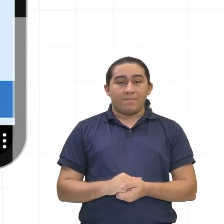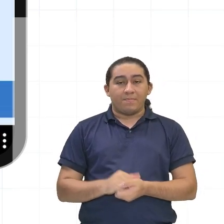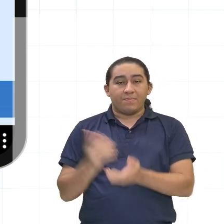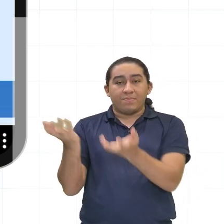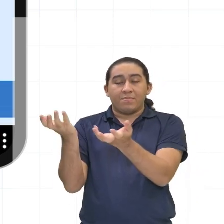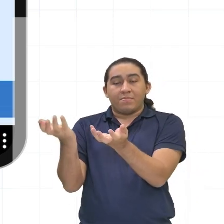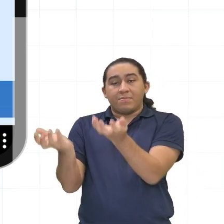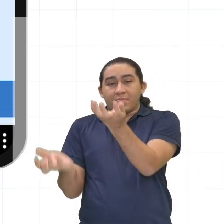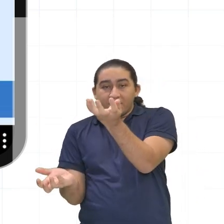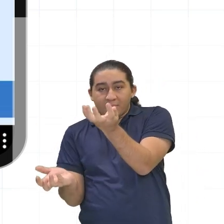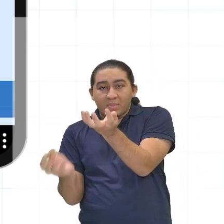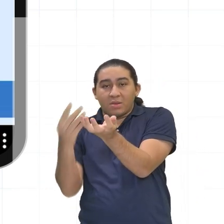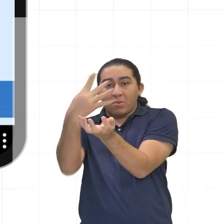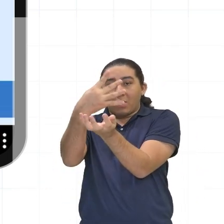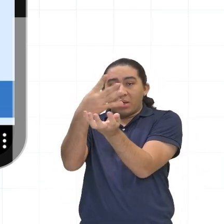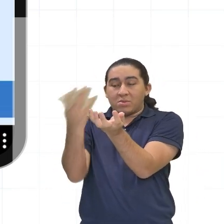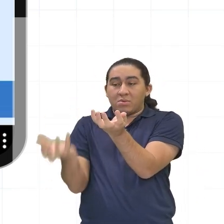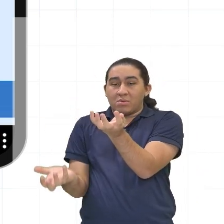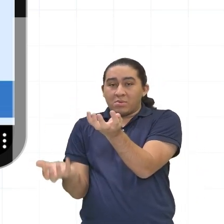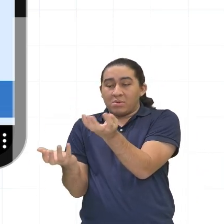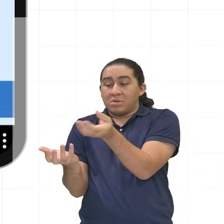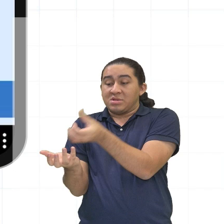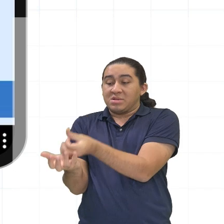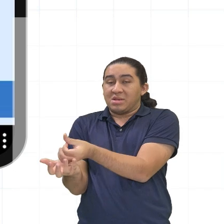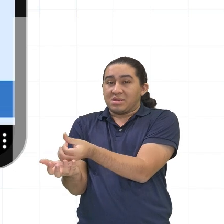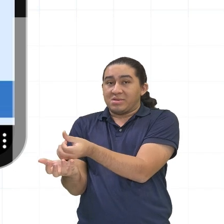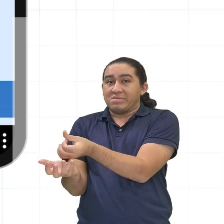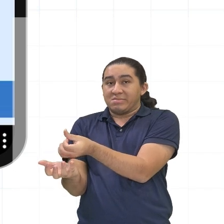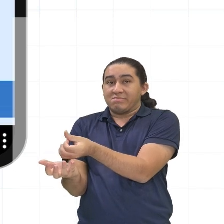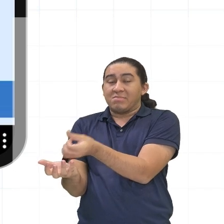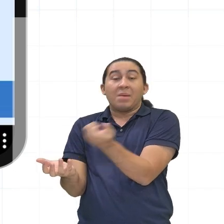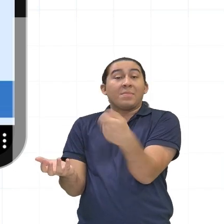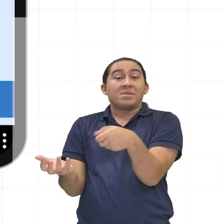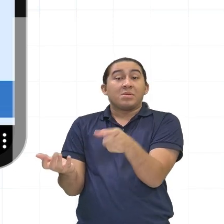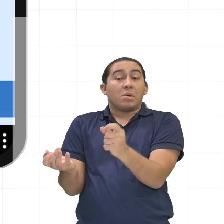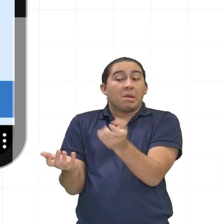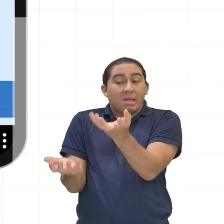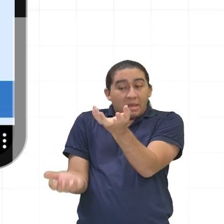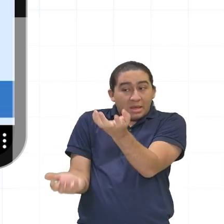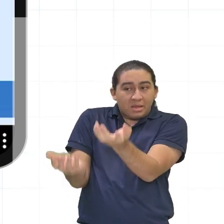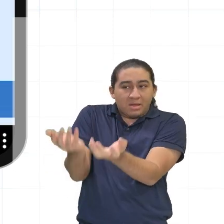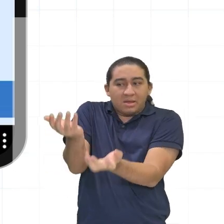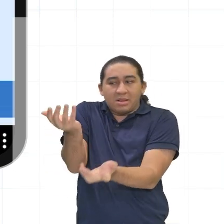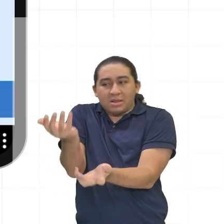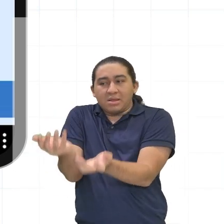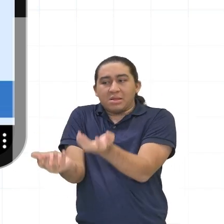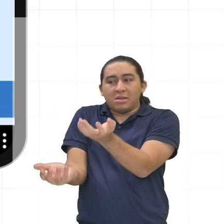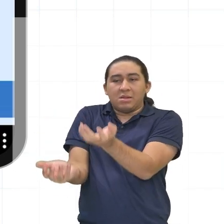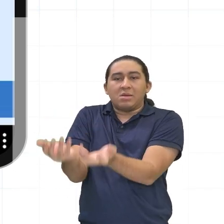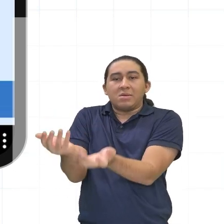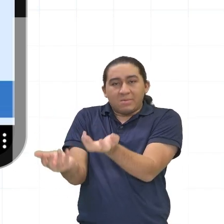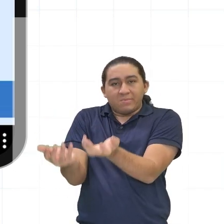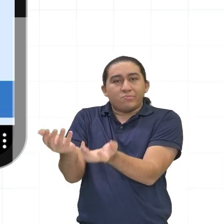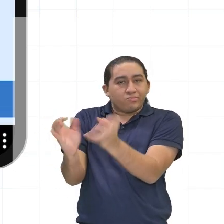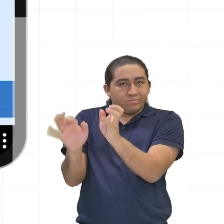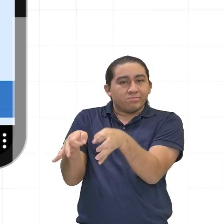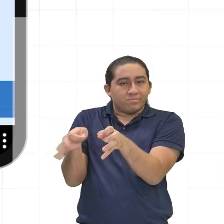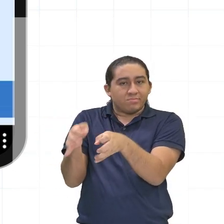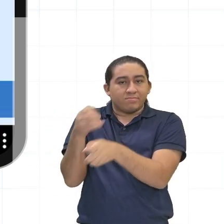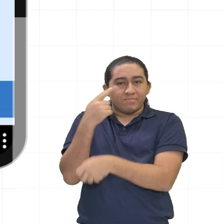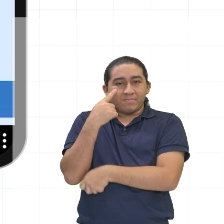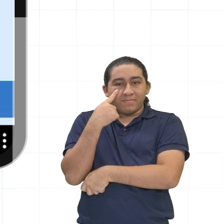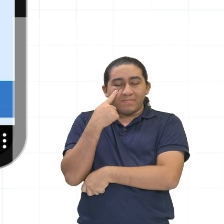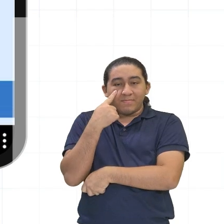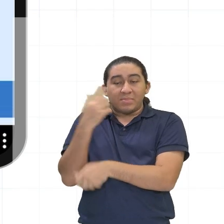agora eu tenho 2H2, ou seja, H2, H2, né? Dando 4. Só que eu preciso chegar em 6.